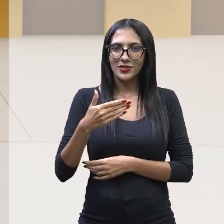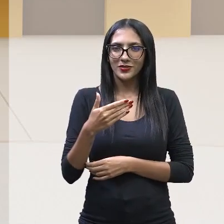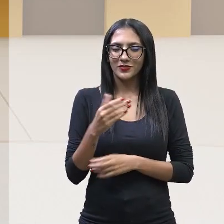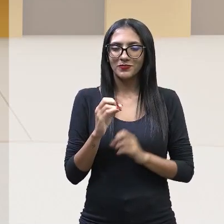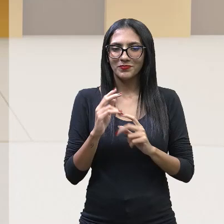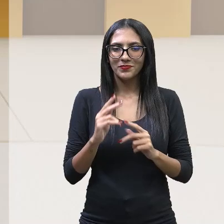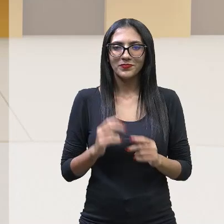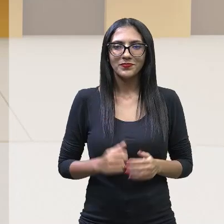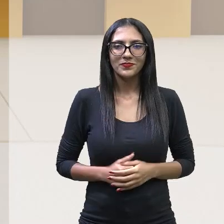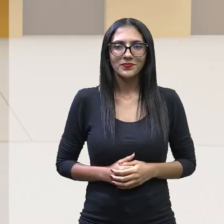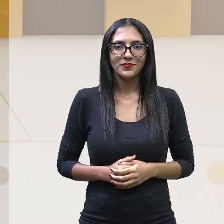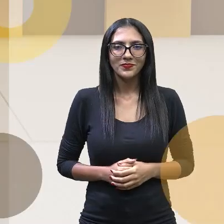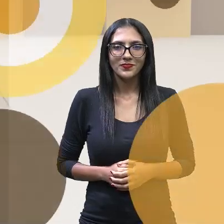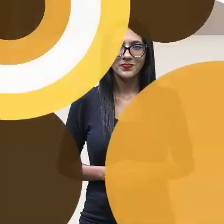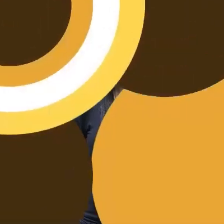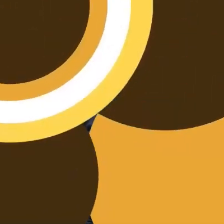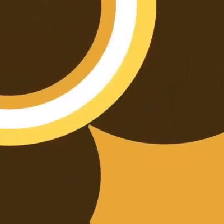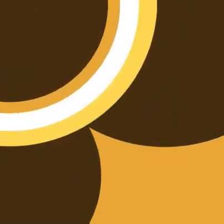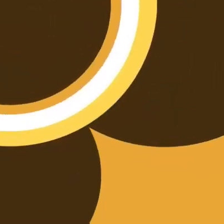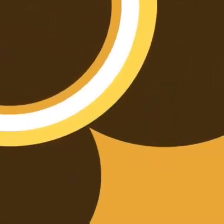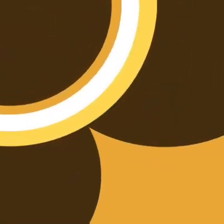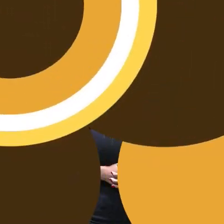bem?